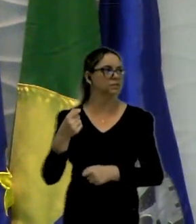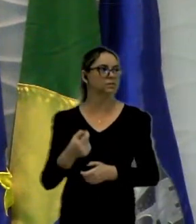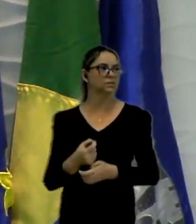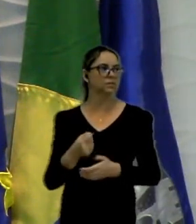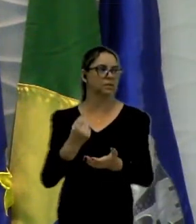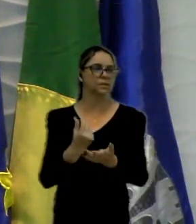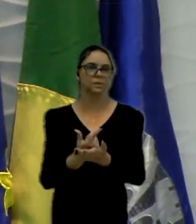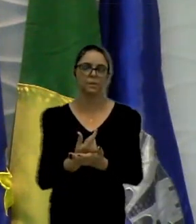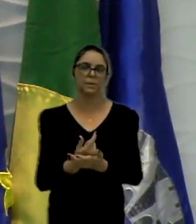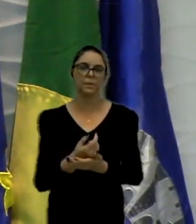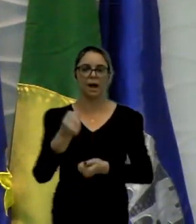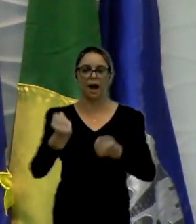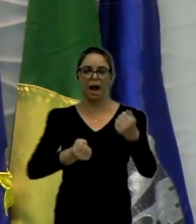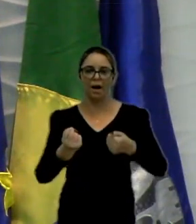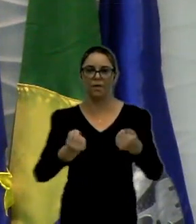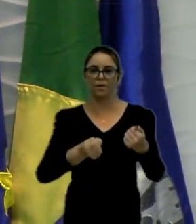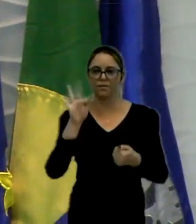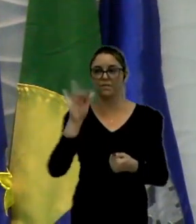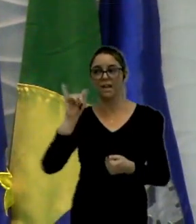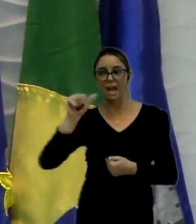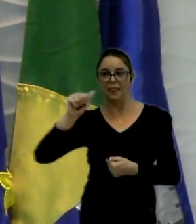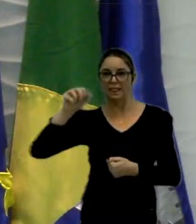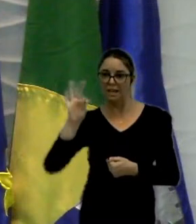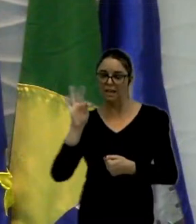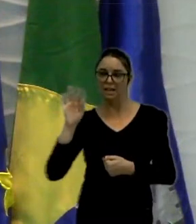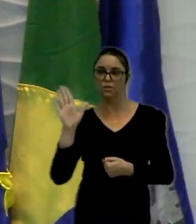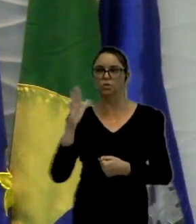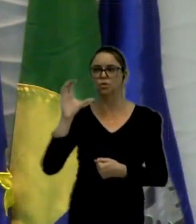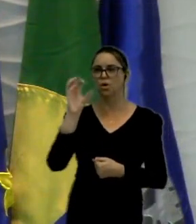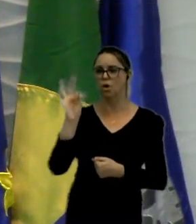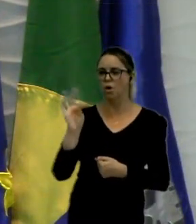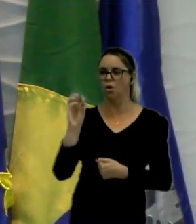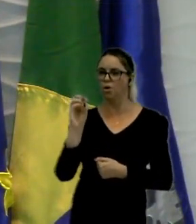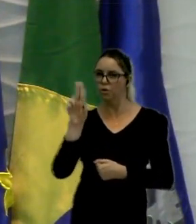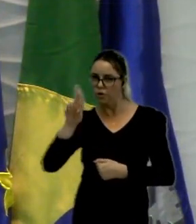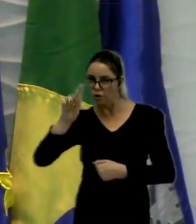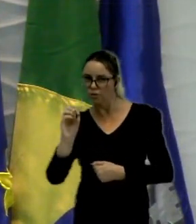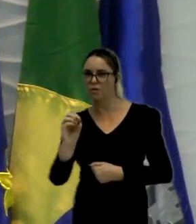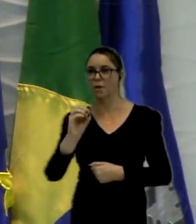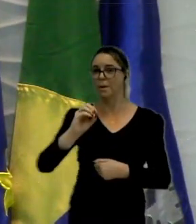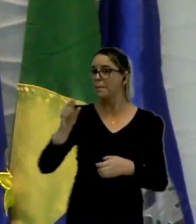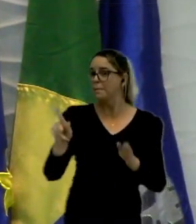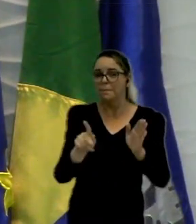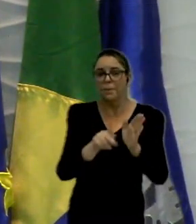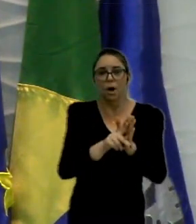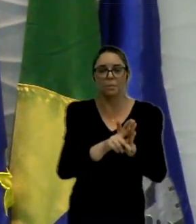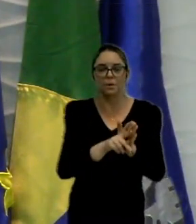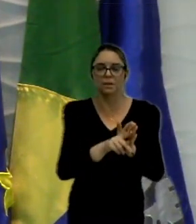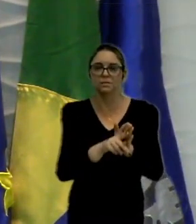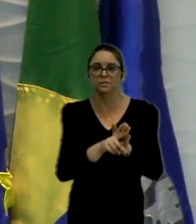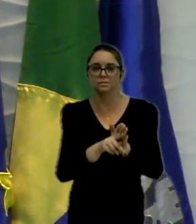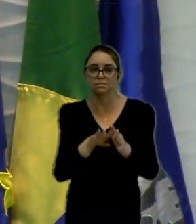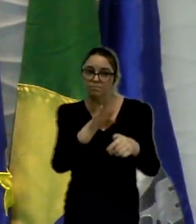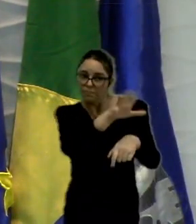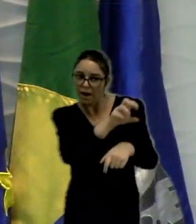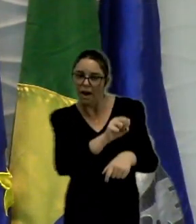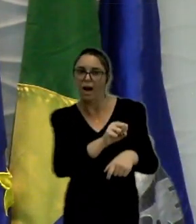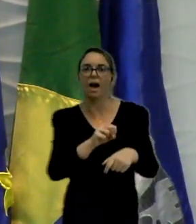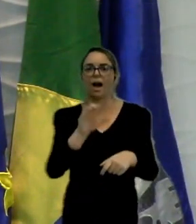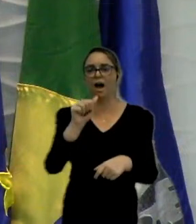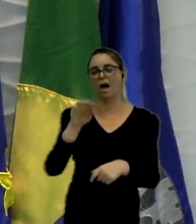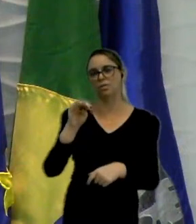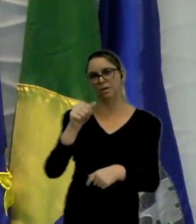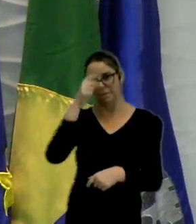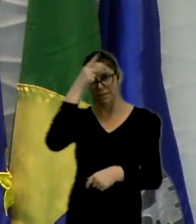uma caminhonete Fiat Toro, única e exclusivamente para a busca de altas de